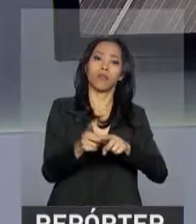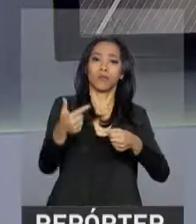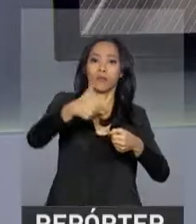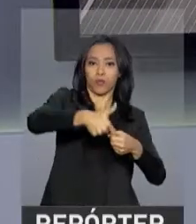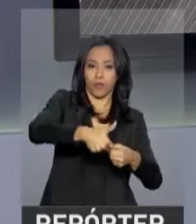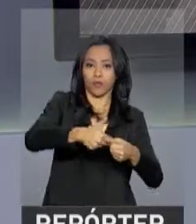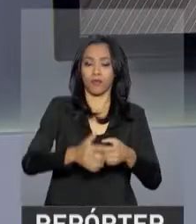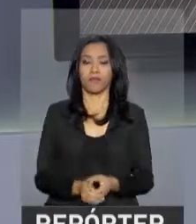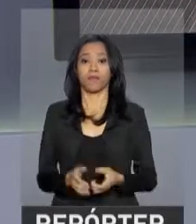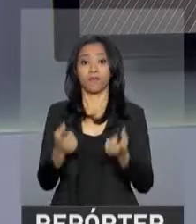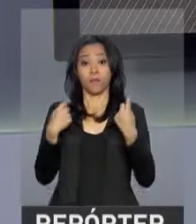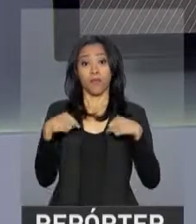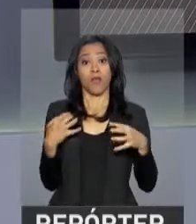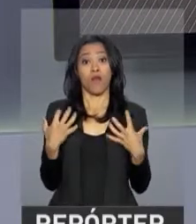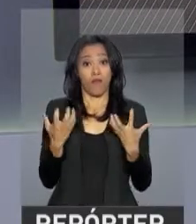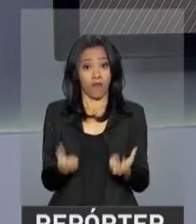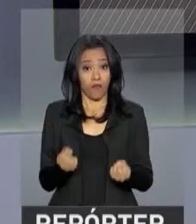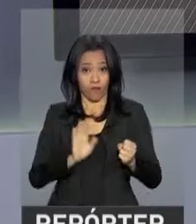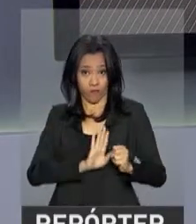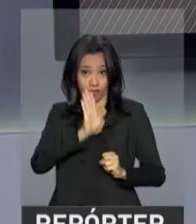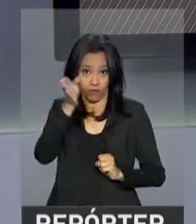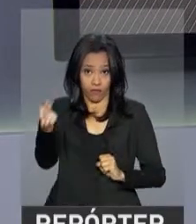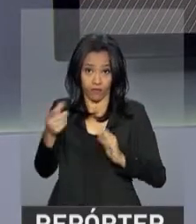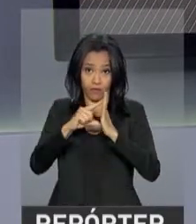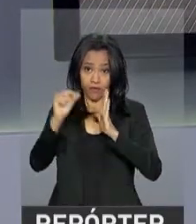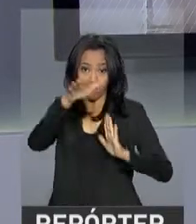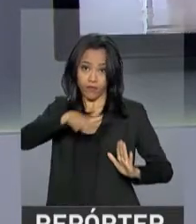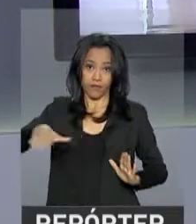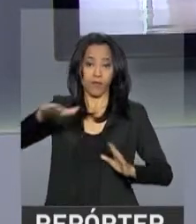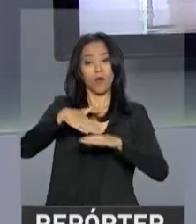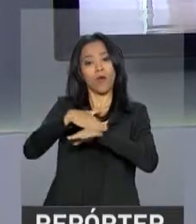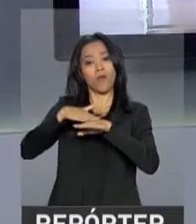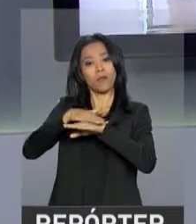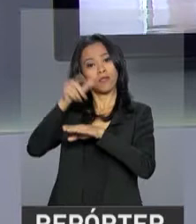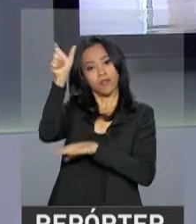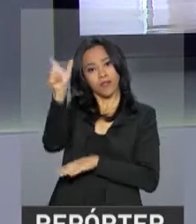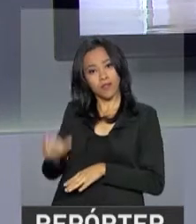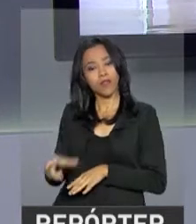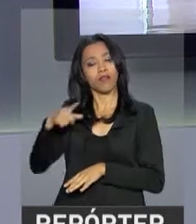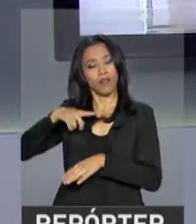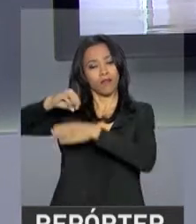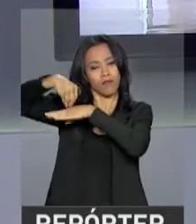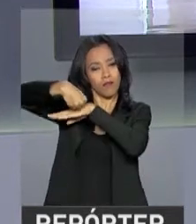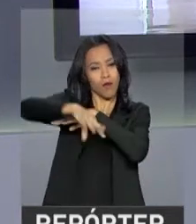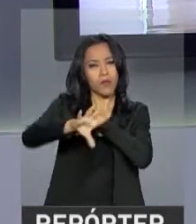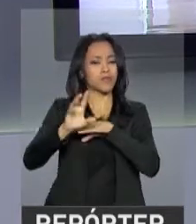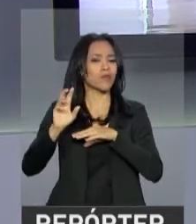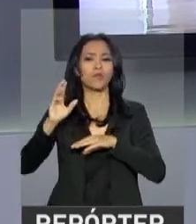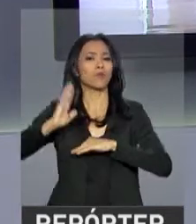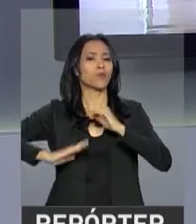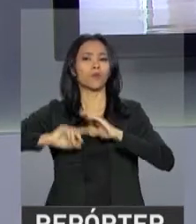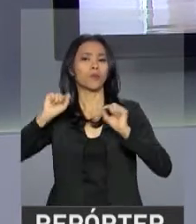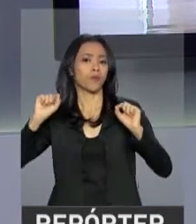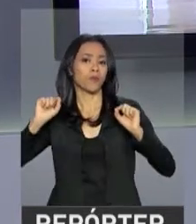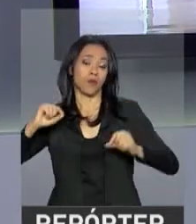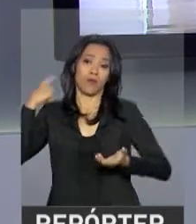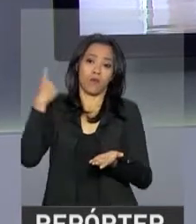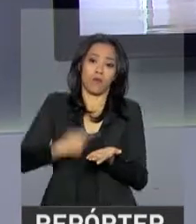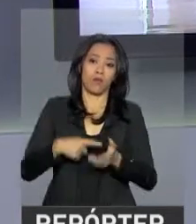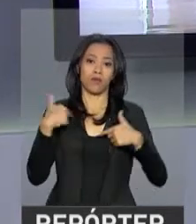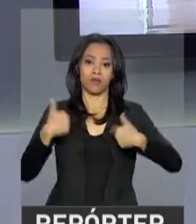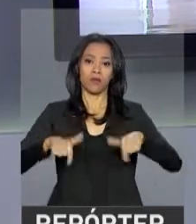vamos voltar agora ao palácio do planalto e conversar com a repórter gabriela noronha que tem informações sobre a agenda do presidente michel